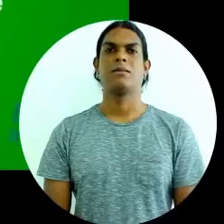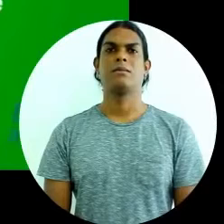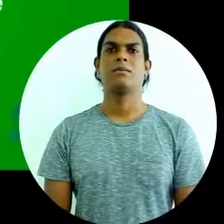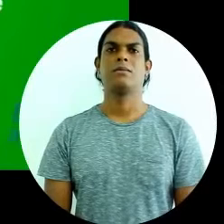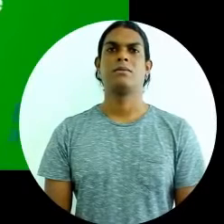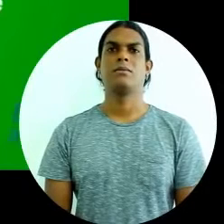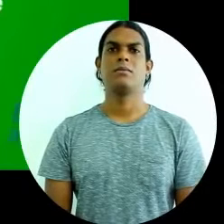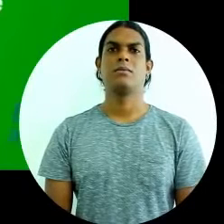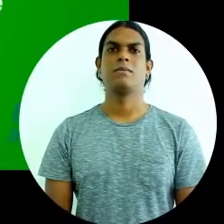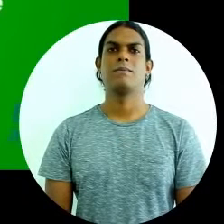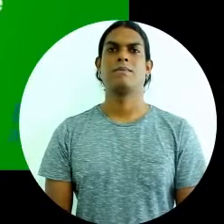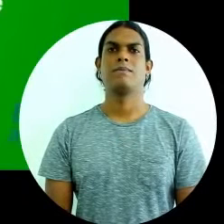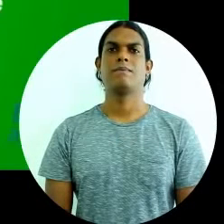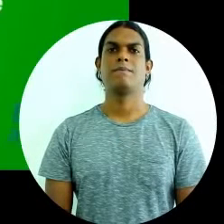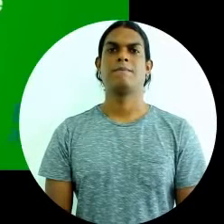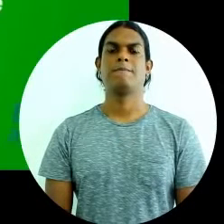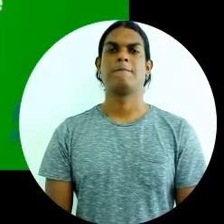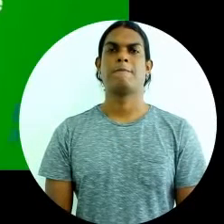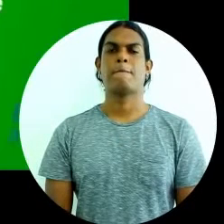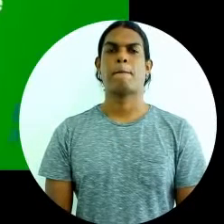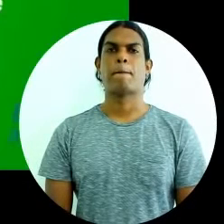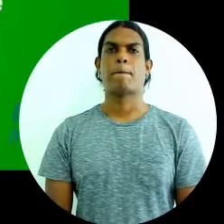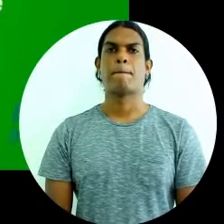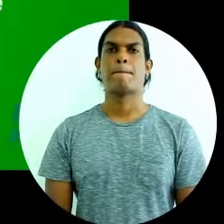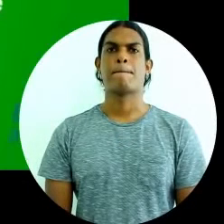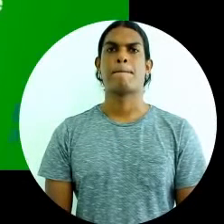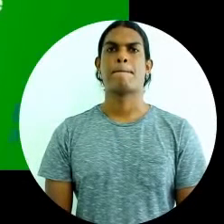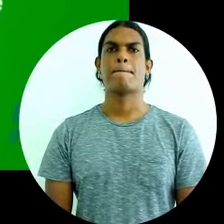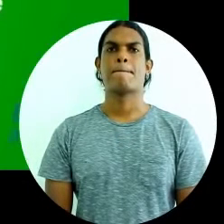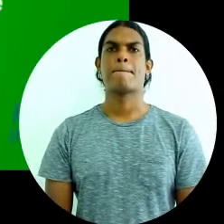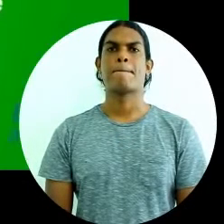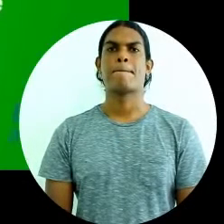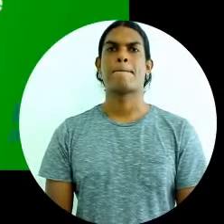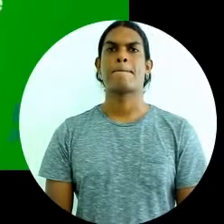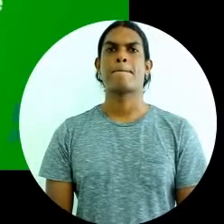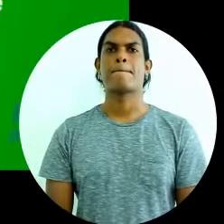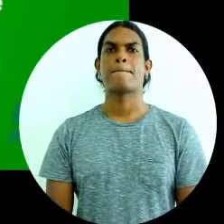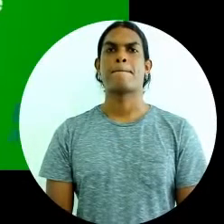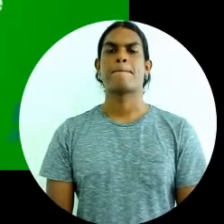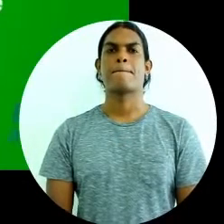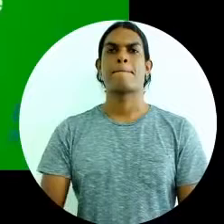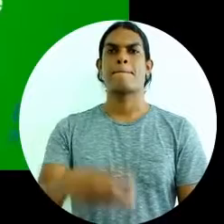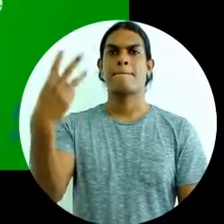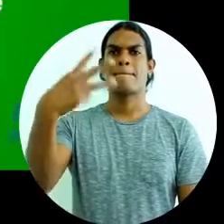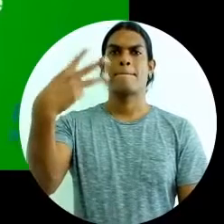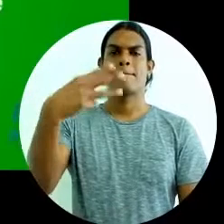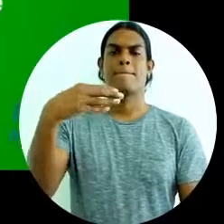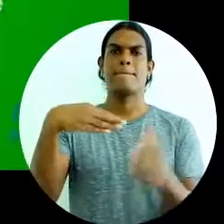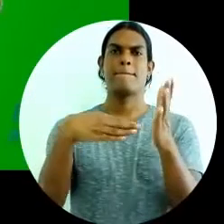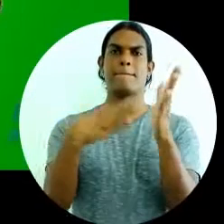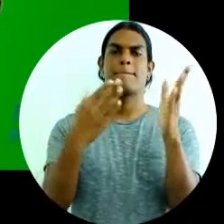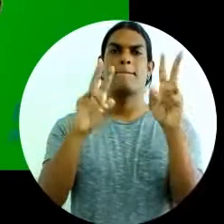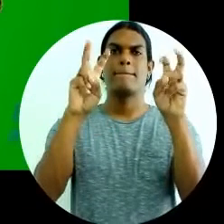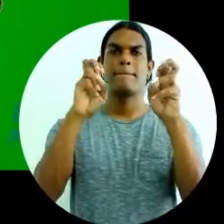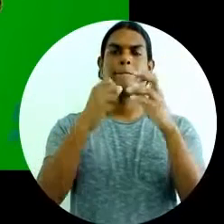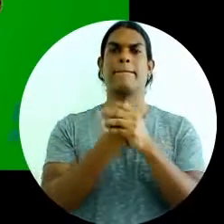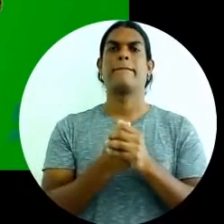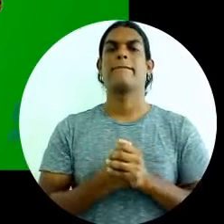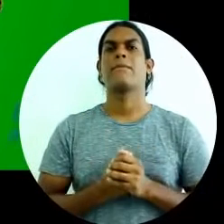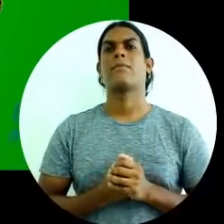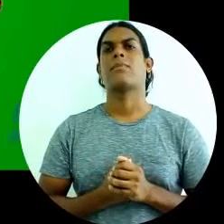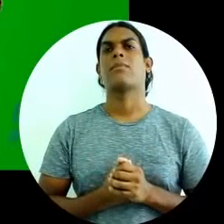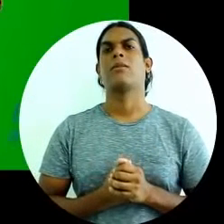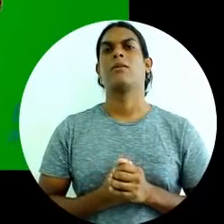métodos tradicionais, ao foco está em métodos que avaliam por resultados. E o terceiro e último